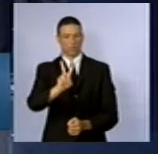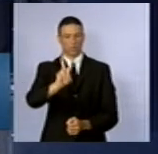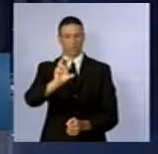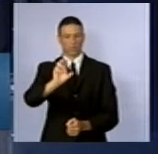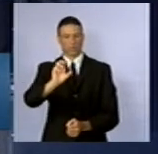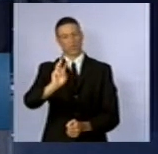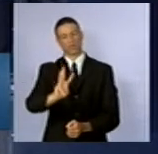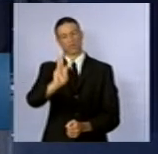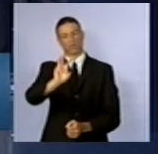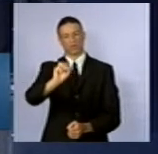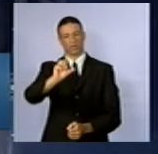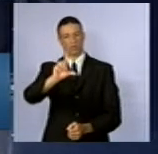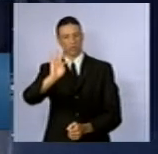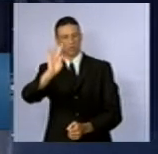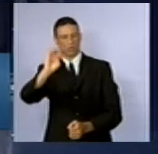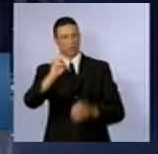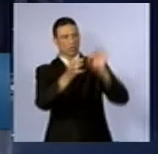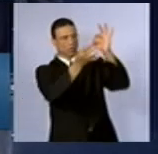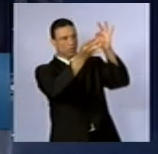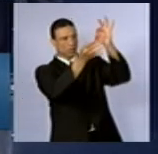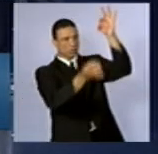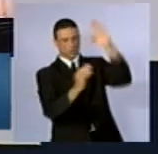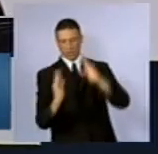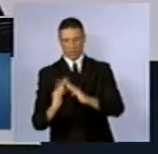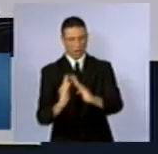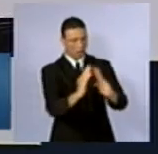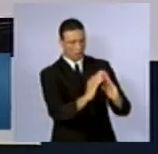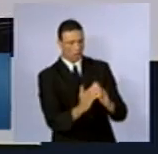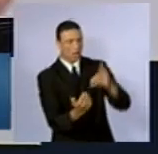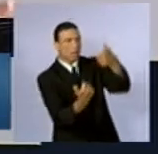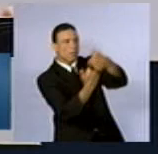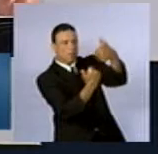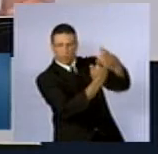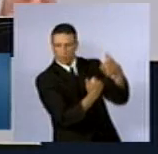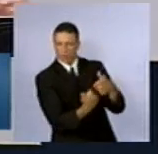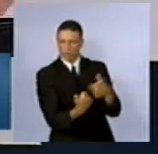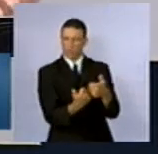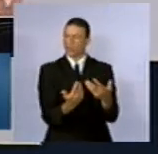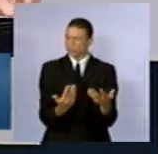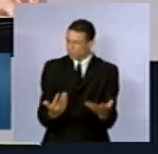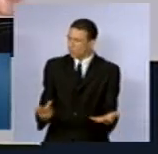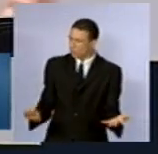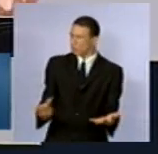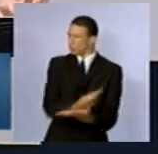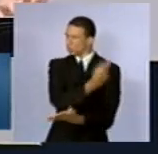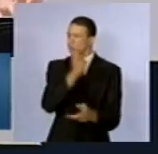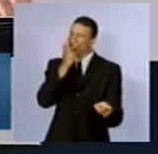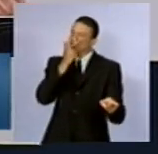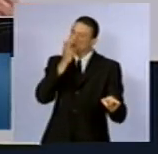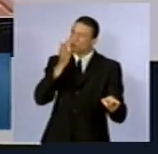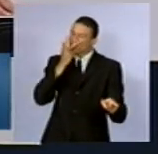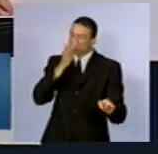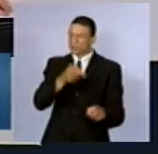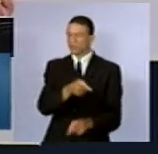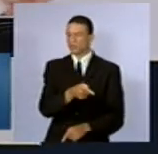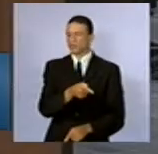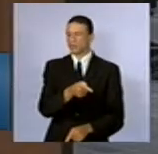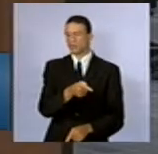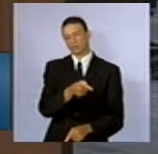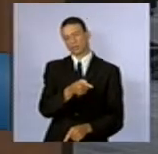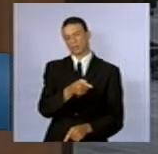10, enfim, de moradia. Então, são situações que parece que